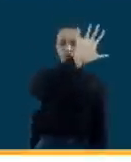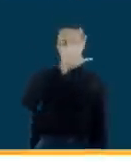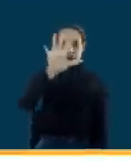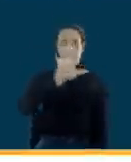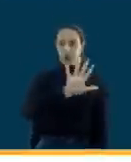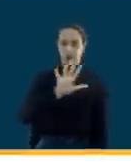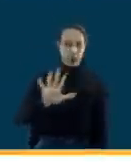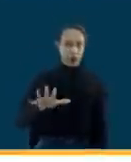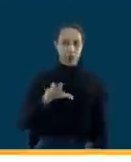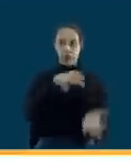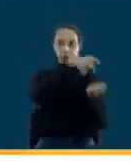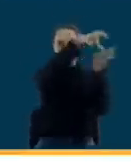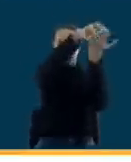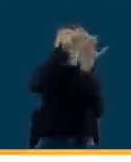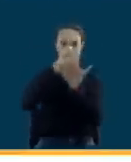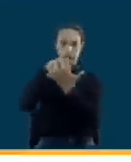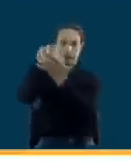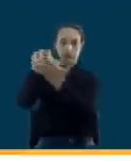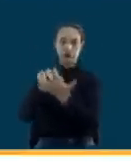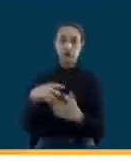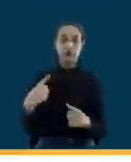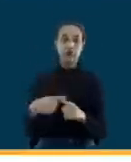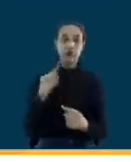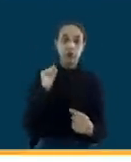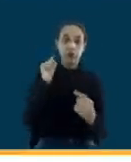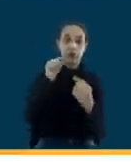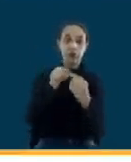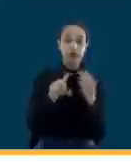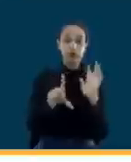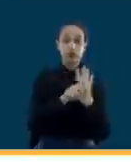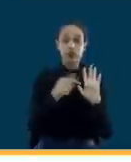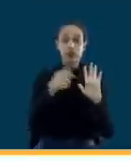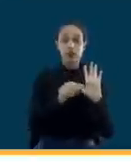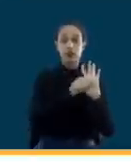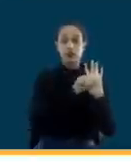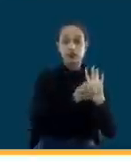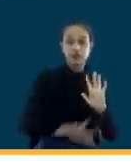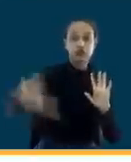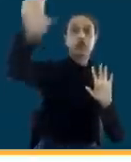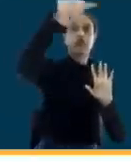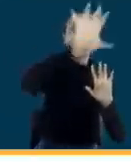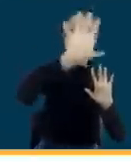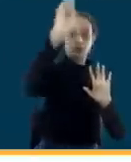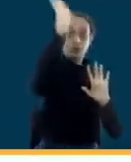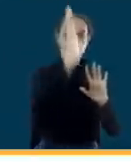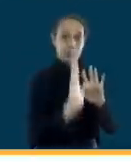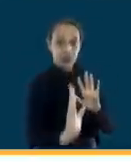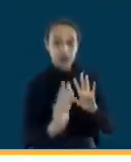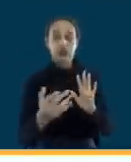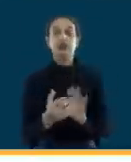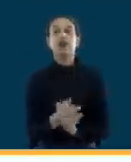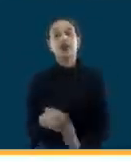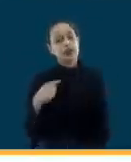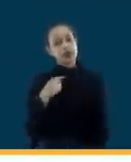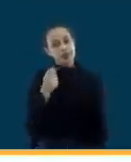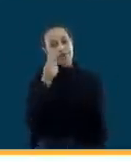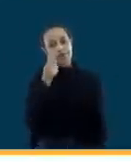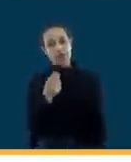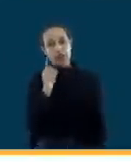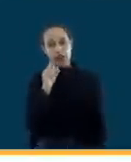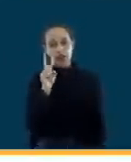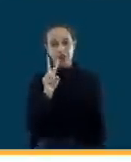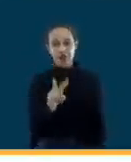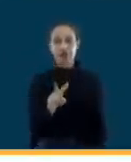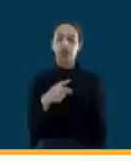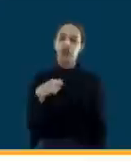áreas, porque o objetivo da lei é atingir todos os municípios brasileiros. E isso, pelo que eu estou vendo, pelo que se